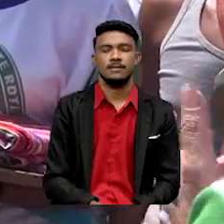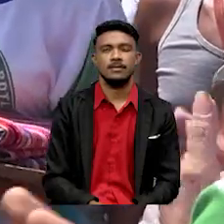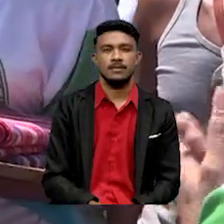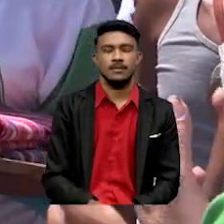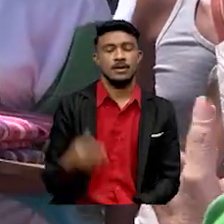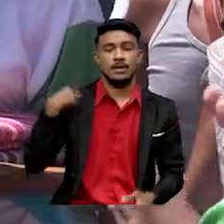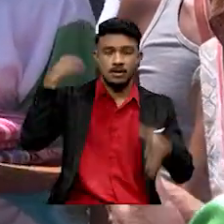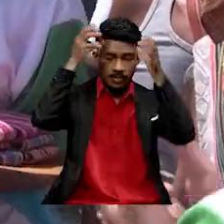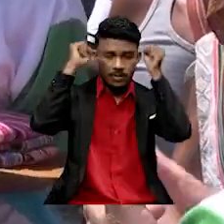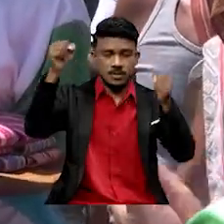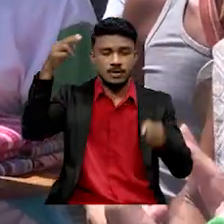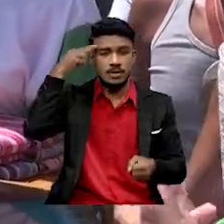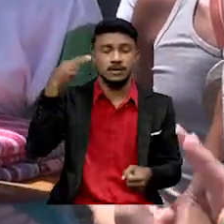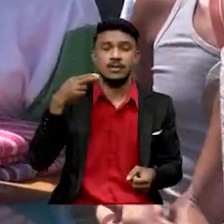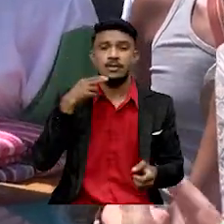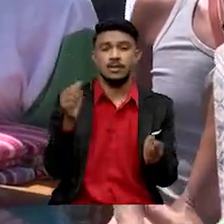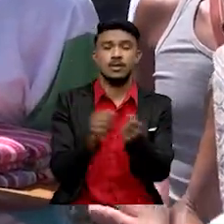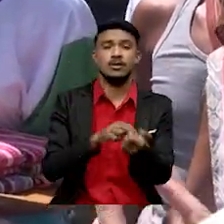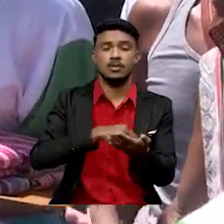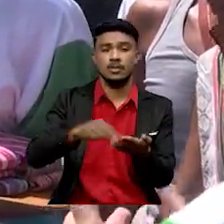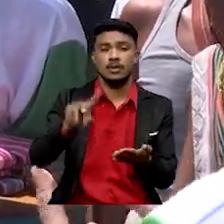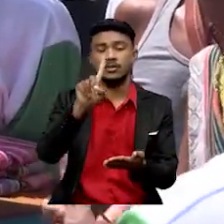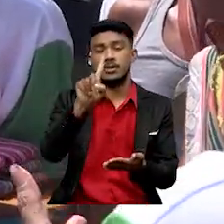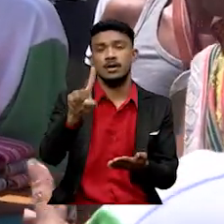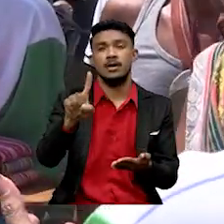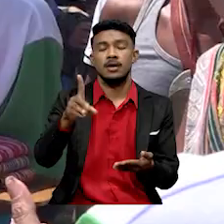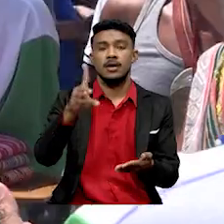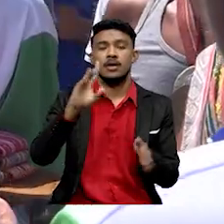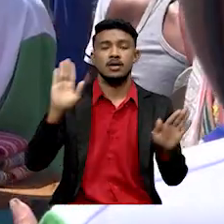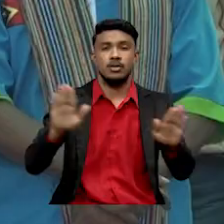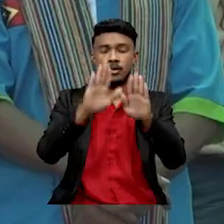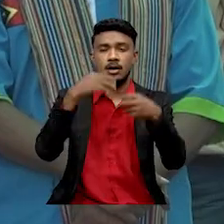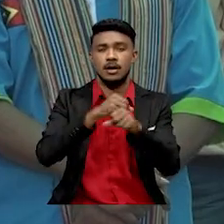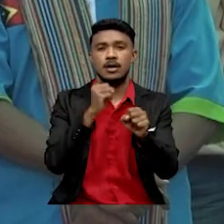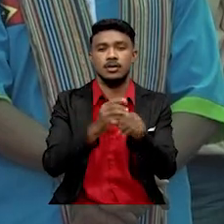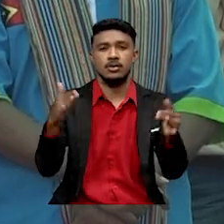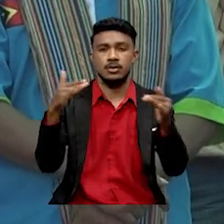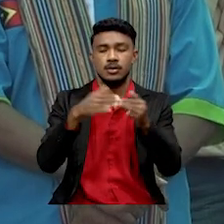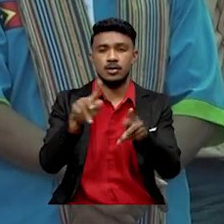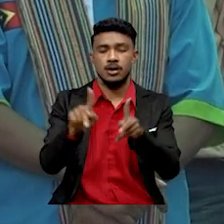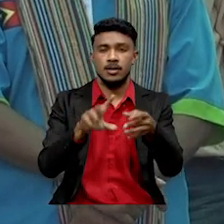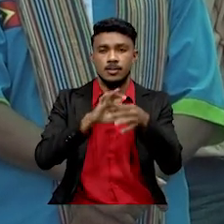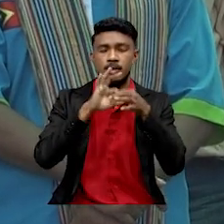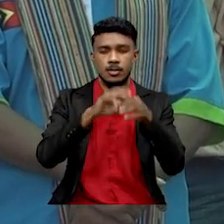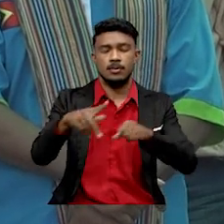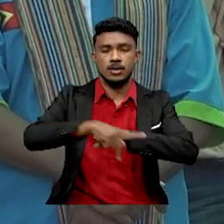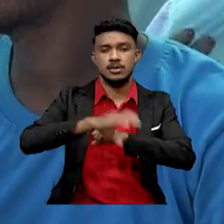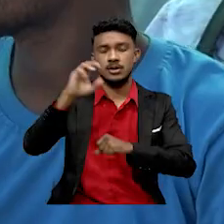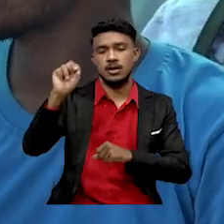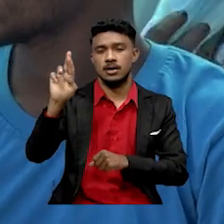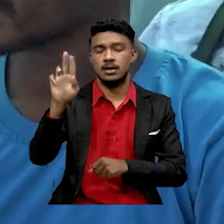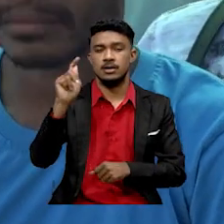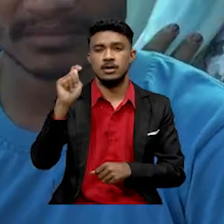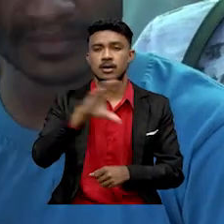Candidato Presidente Republika Zera Mazorta ho nomor sorteu ida Dumingune halau mini dialogu ho militante Partido SNRT, Partido Aliado Sira,